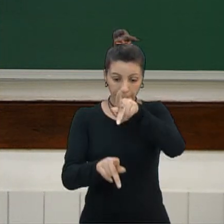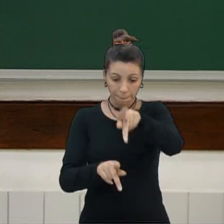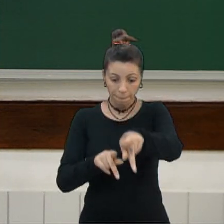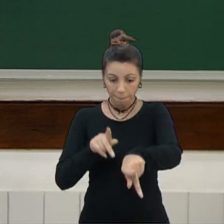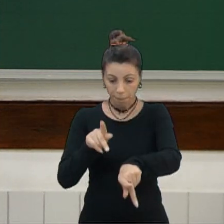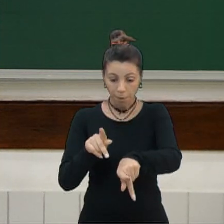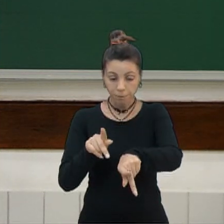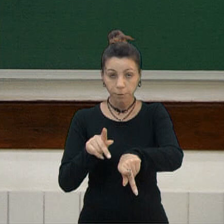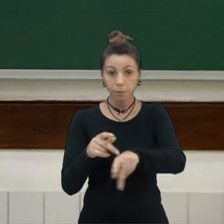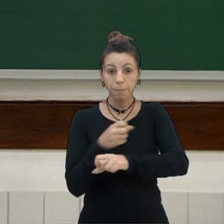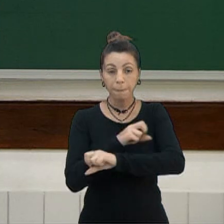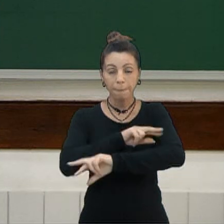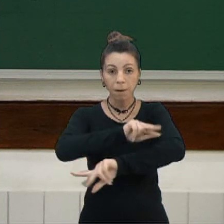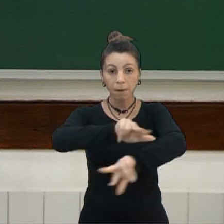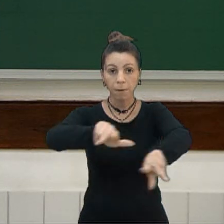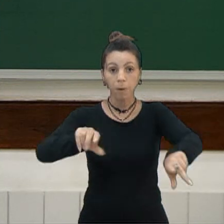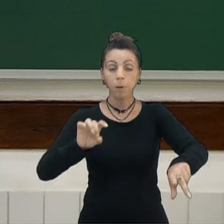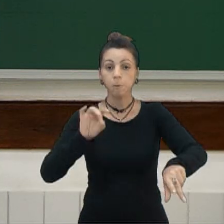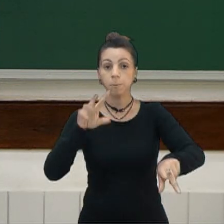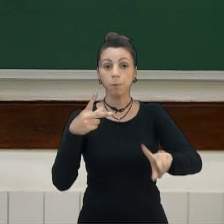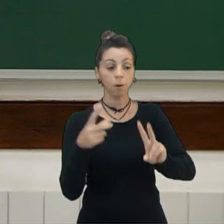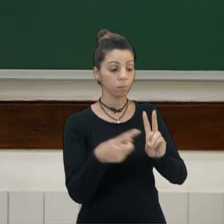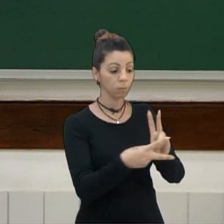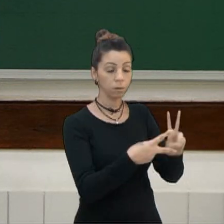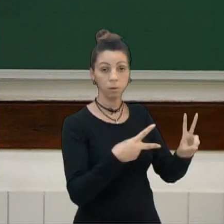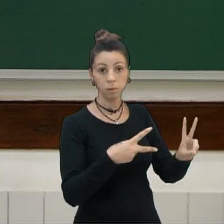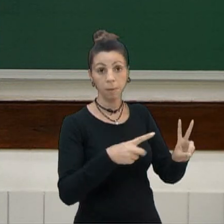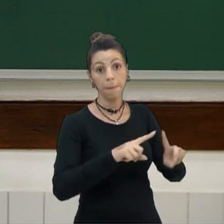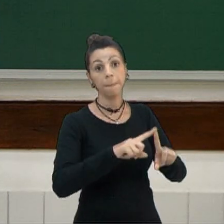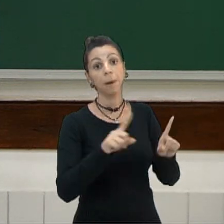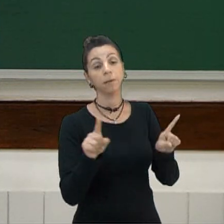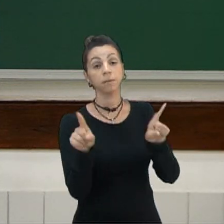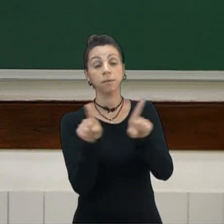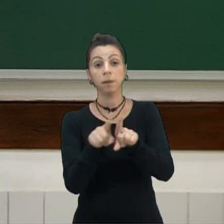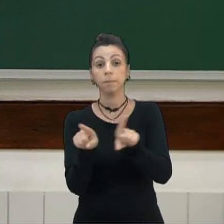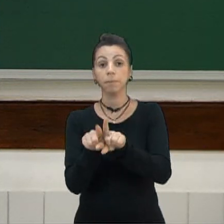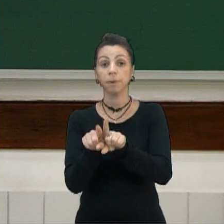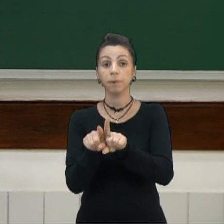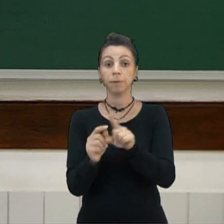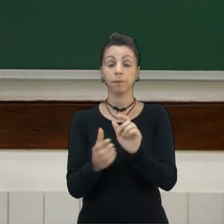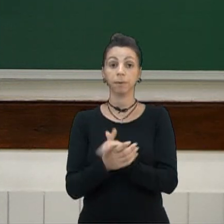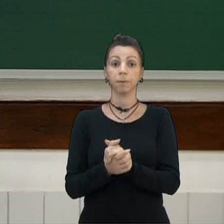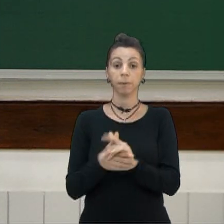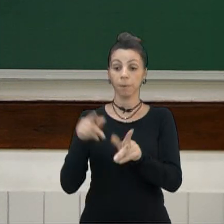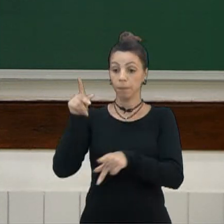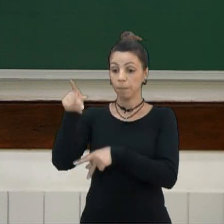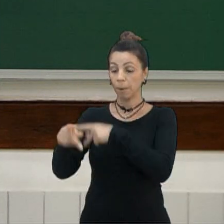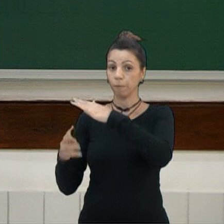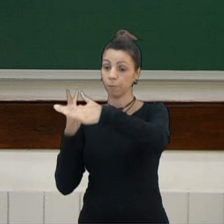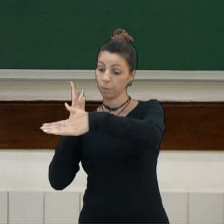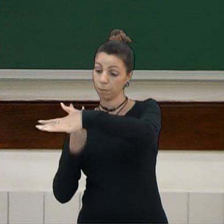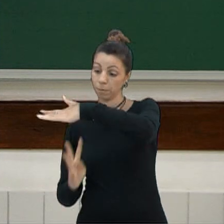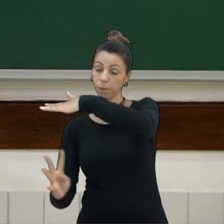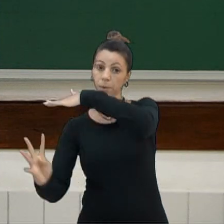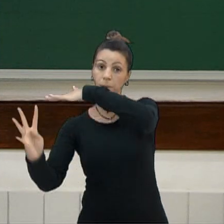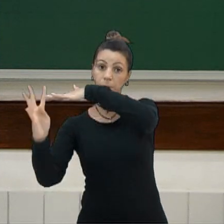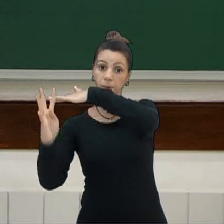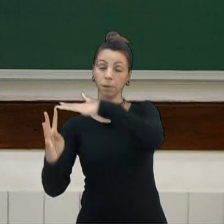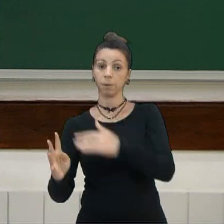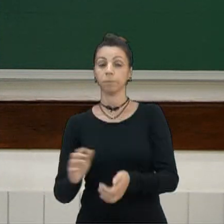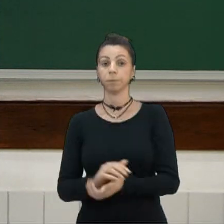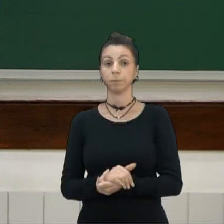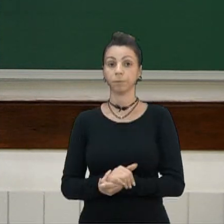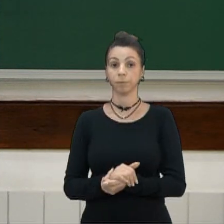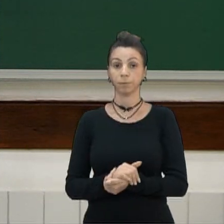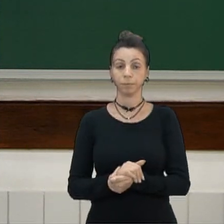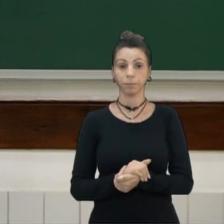vieram não só dos indígenas, né, como nós temos também o caso de povos imigrantes, né, italianos e alemães